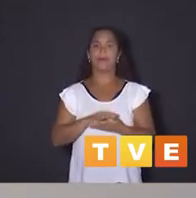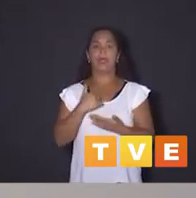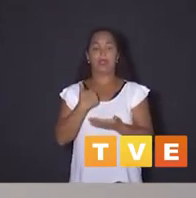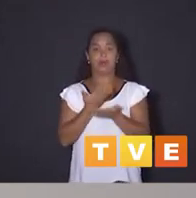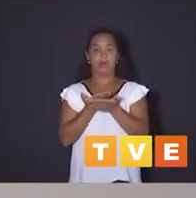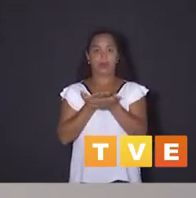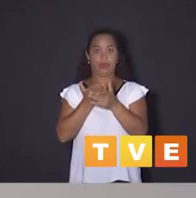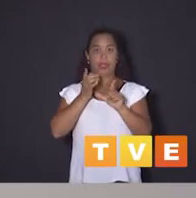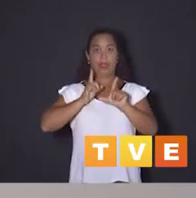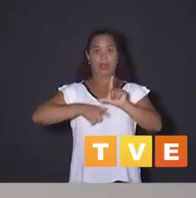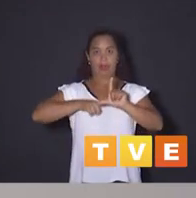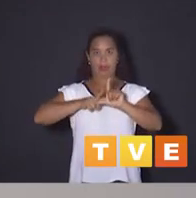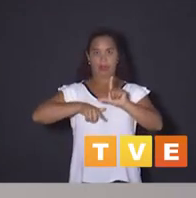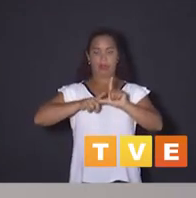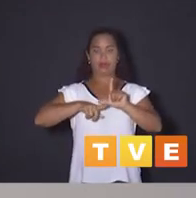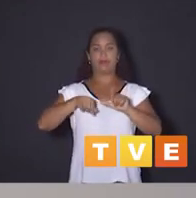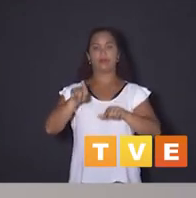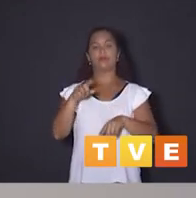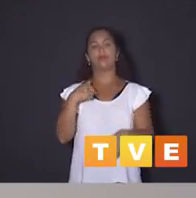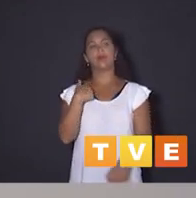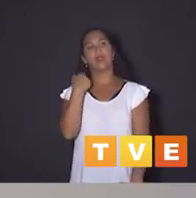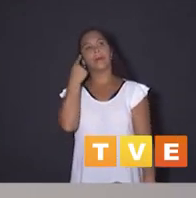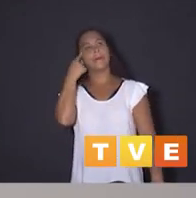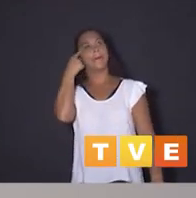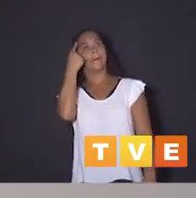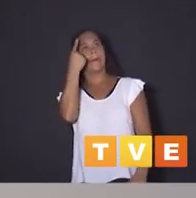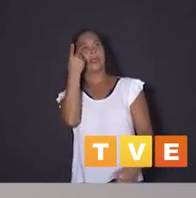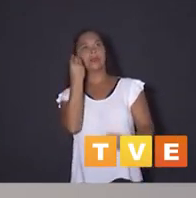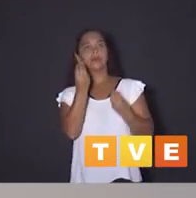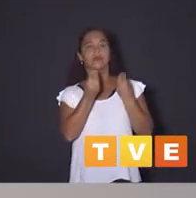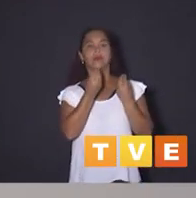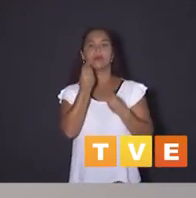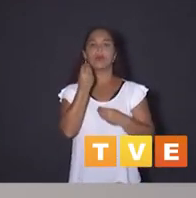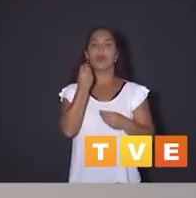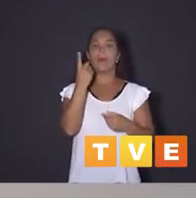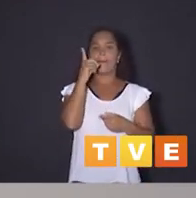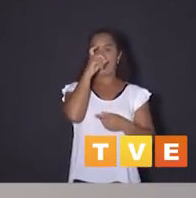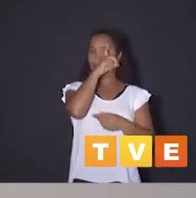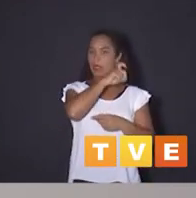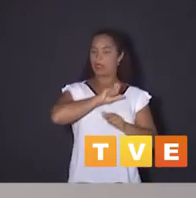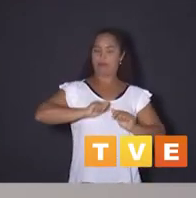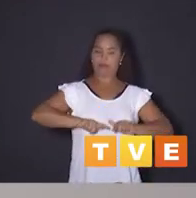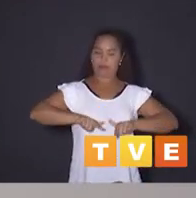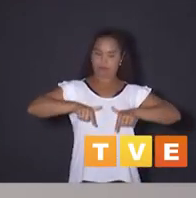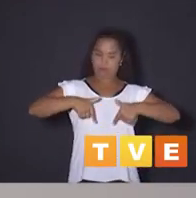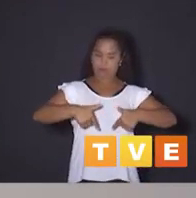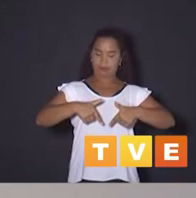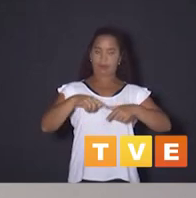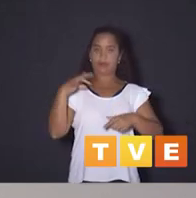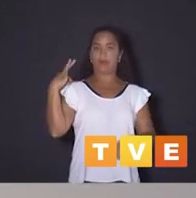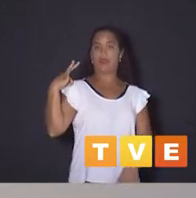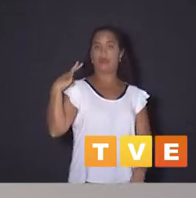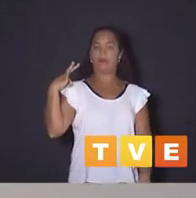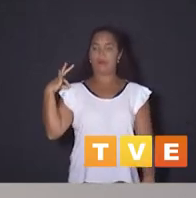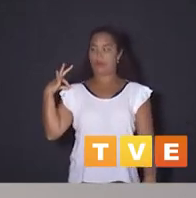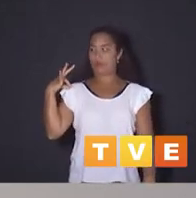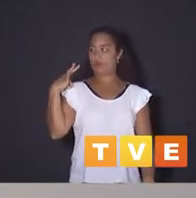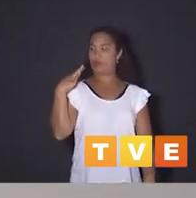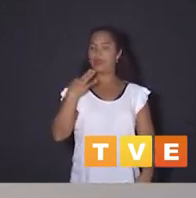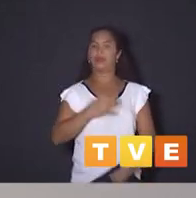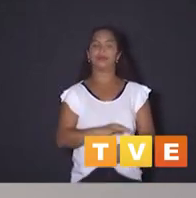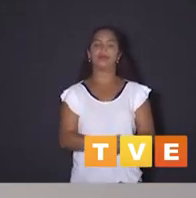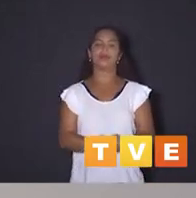tenho me colocado desafio de empreender processos criativos e processos produtivos em moda que